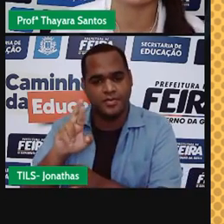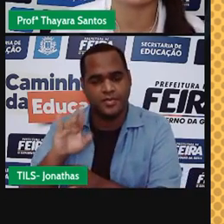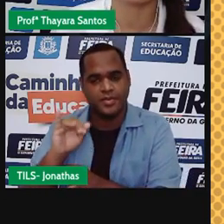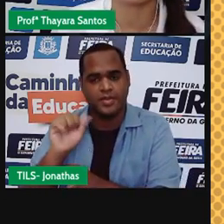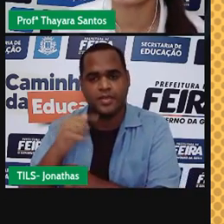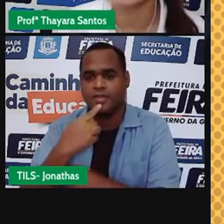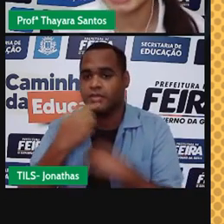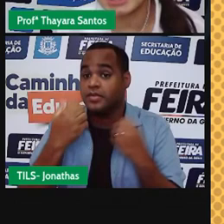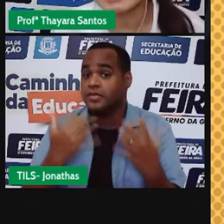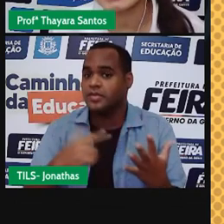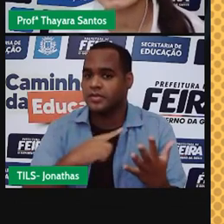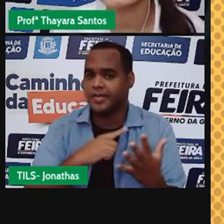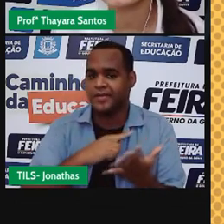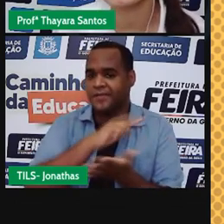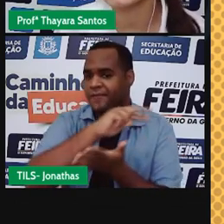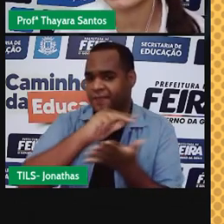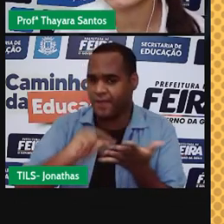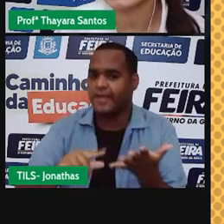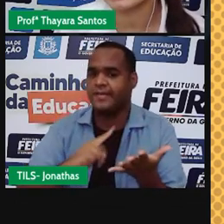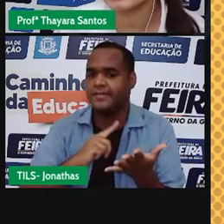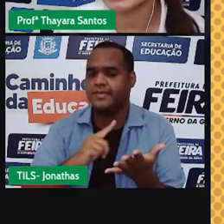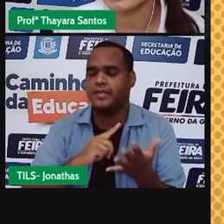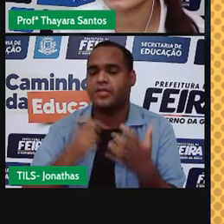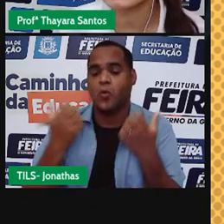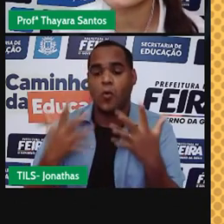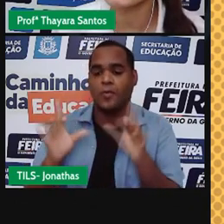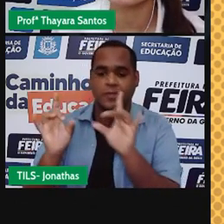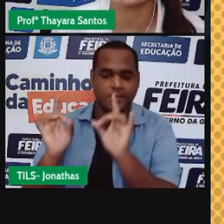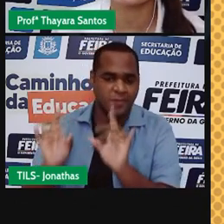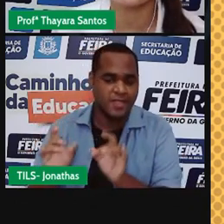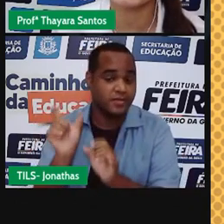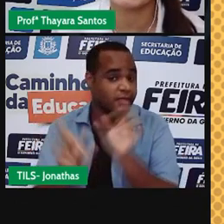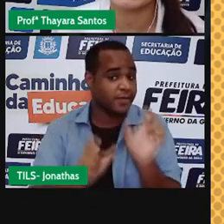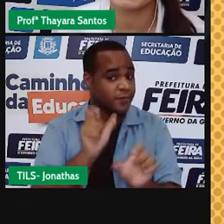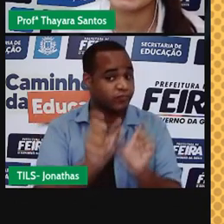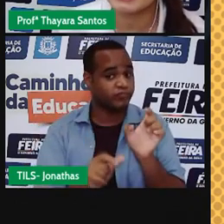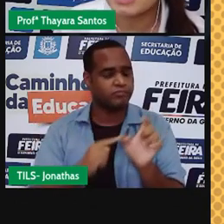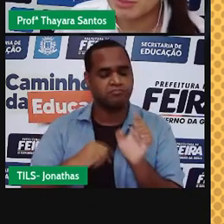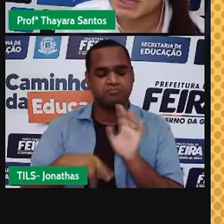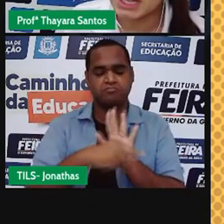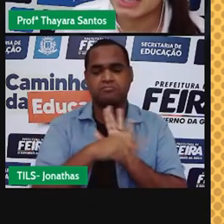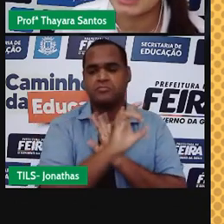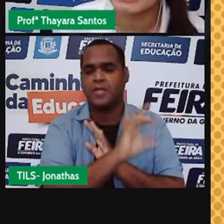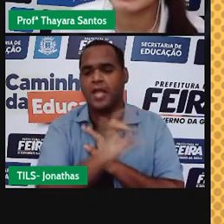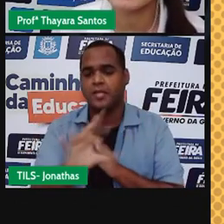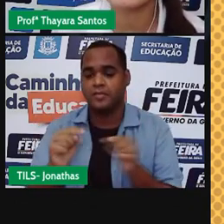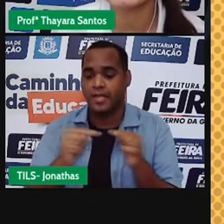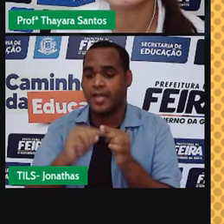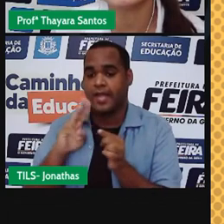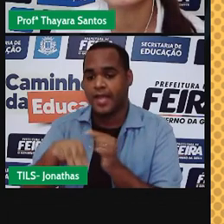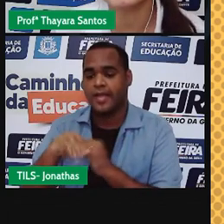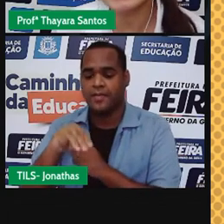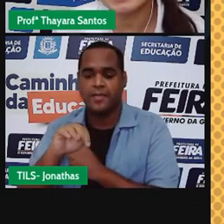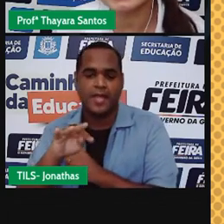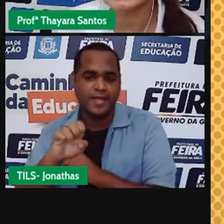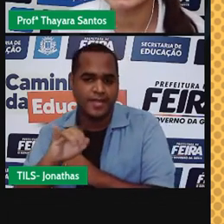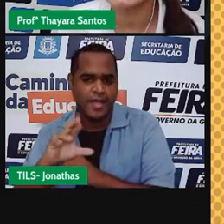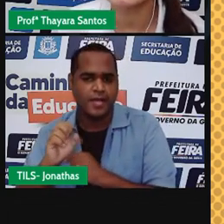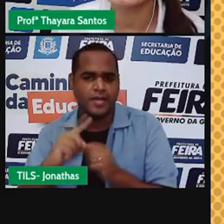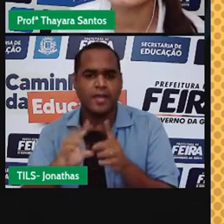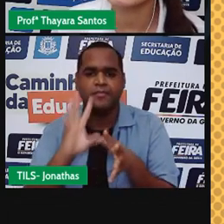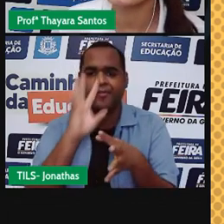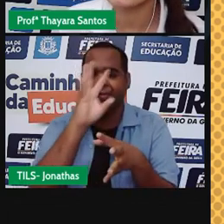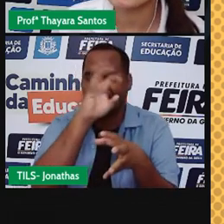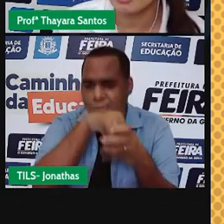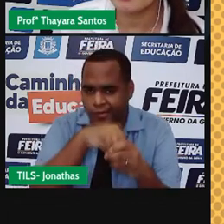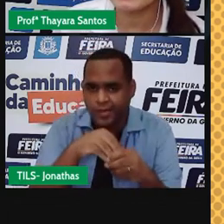tem as propriedades que são gerais e as propriedades que são específicas, e uma das propriedades gerais da matéria é a impenetrabilidade,